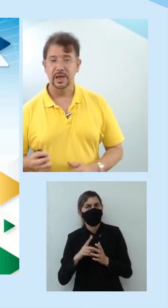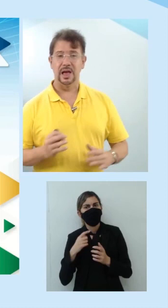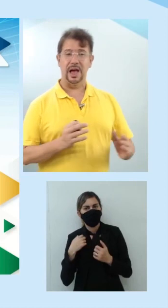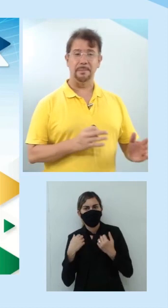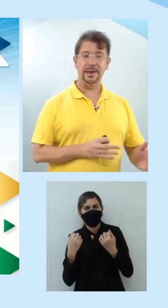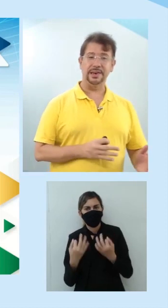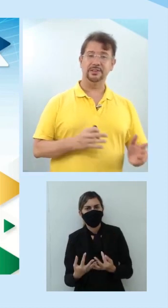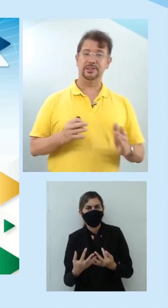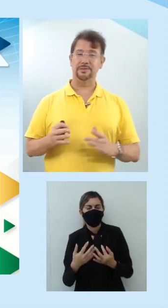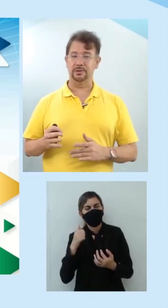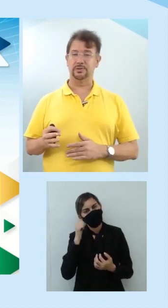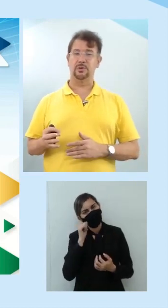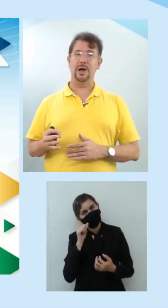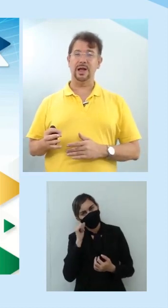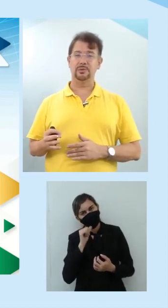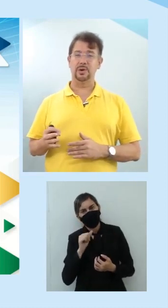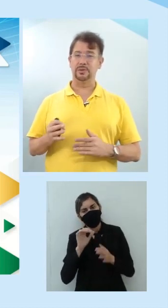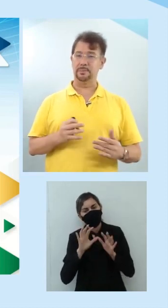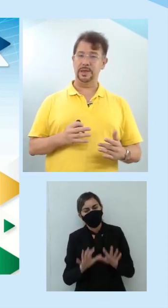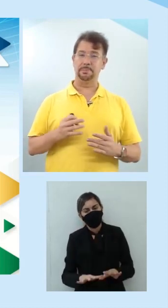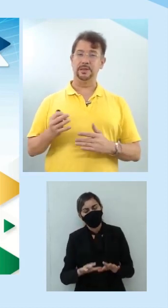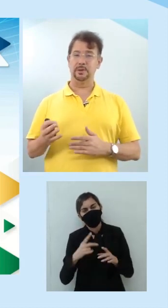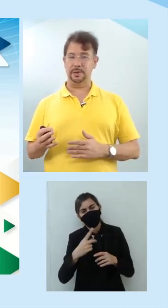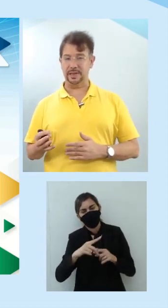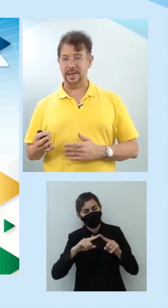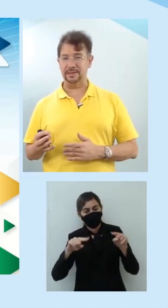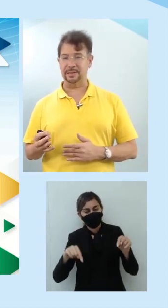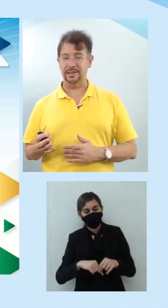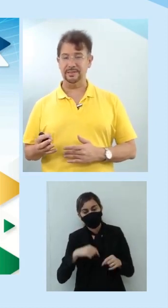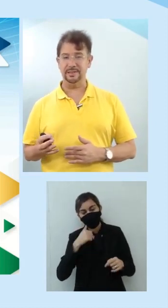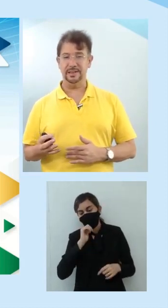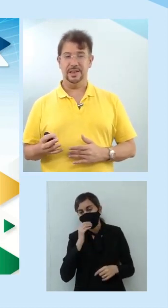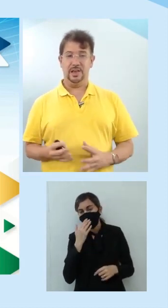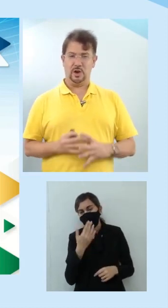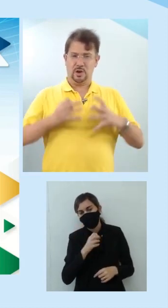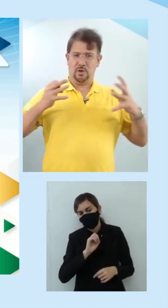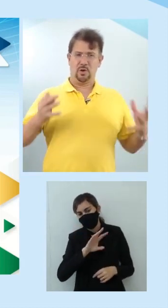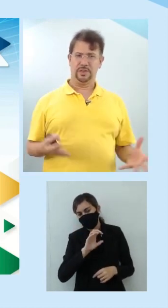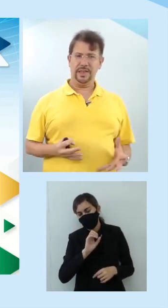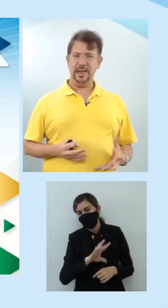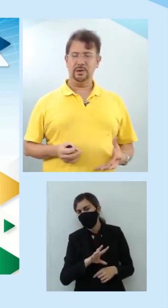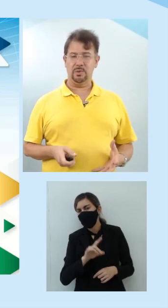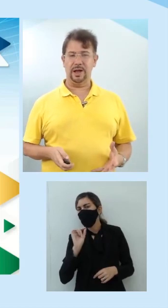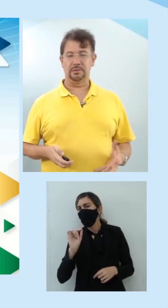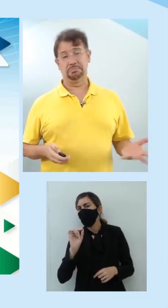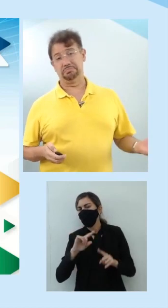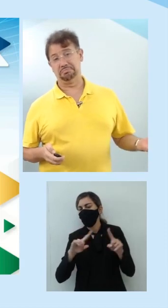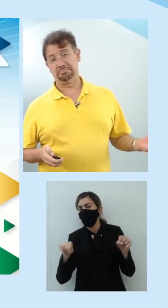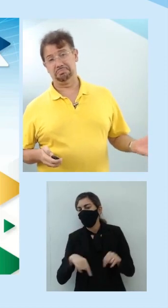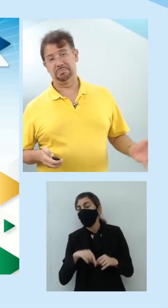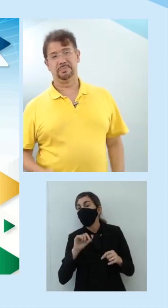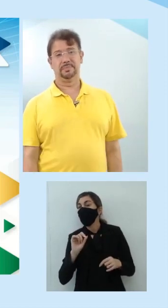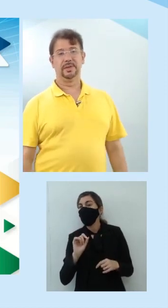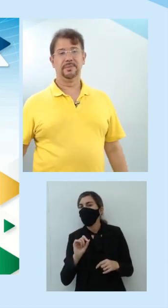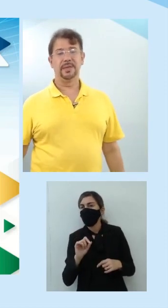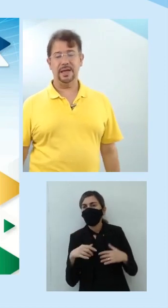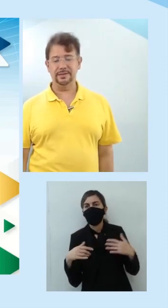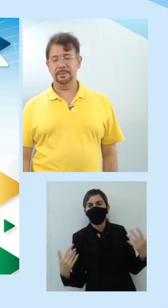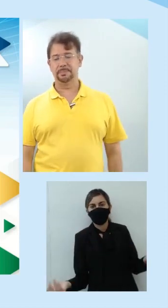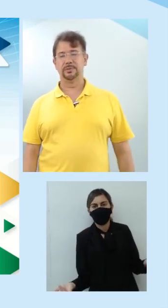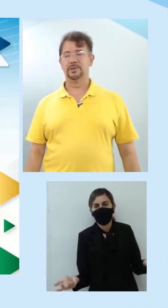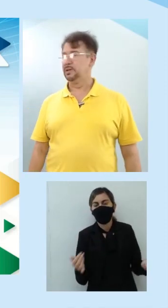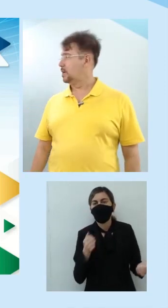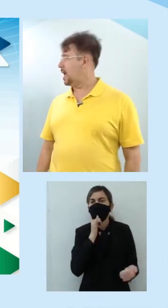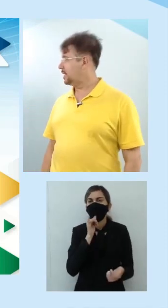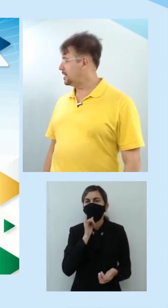difícil, a menina estava no seu quarto quando a mãe pediu para que ela saísse. De quem era o quarto?